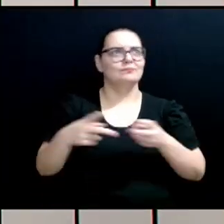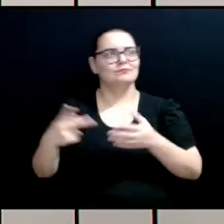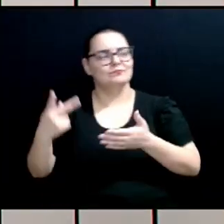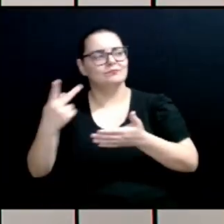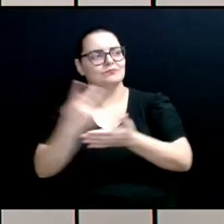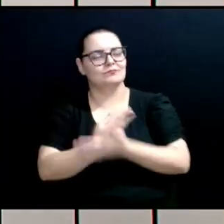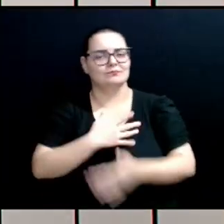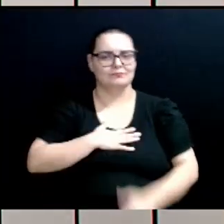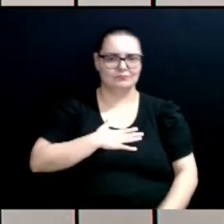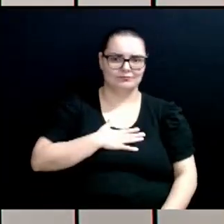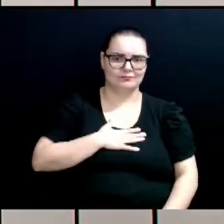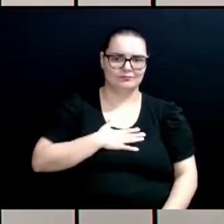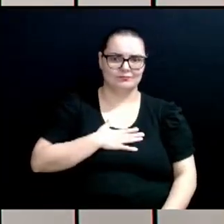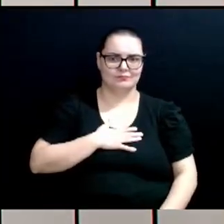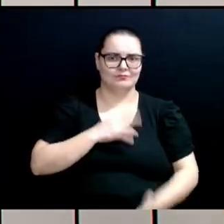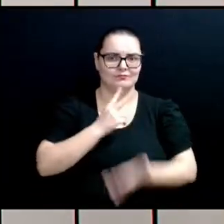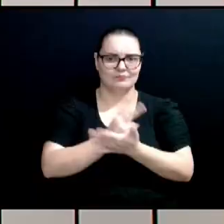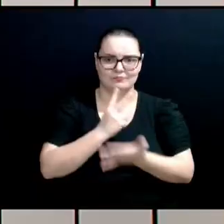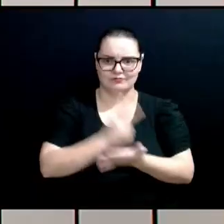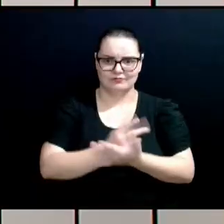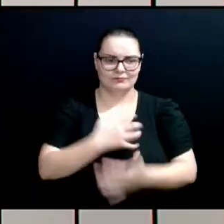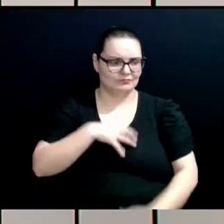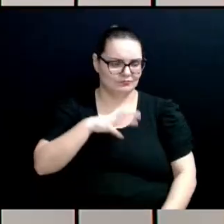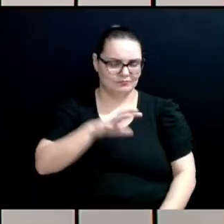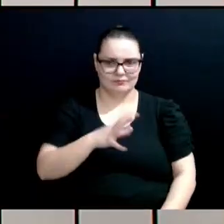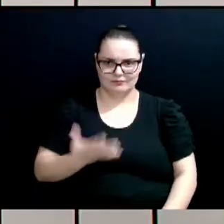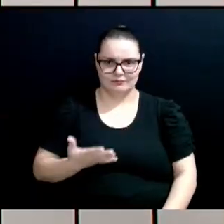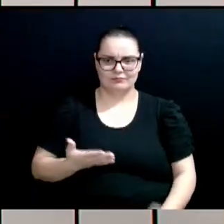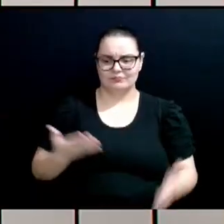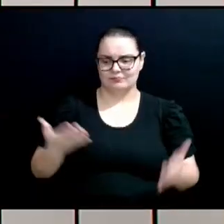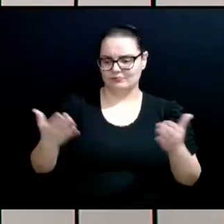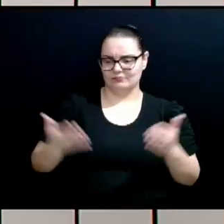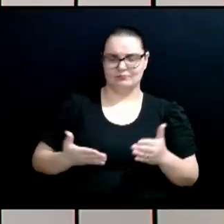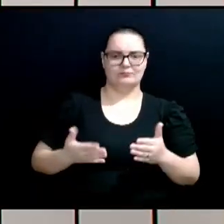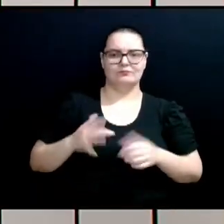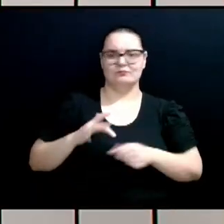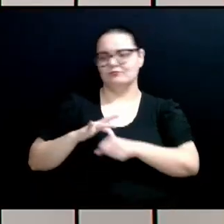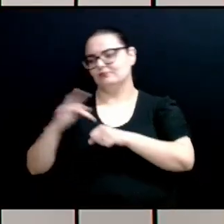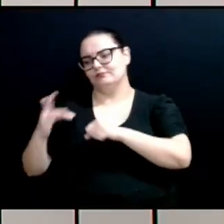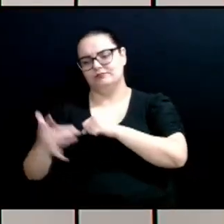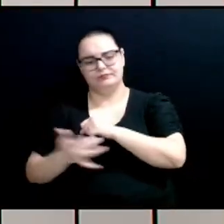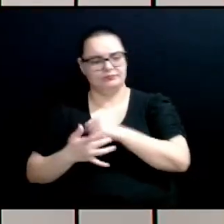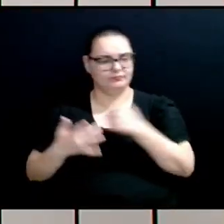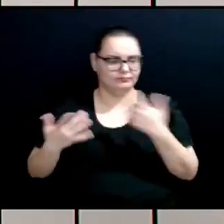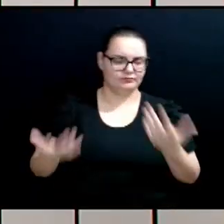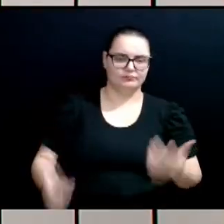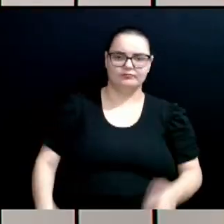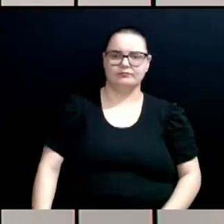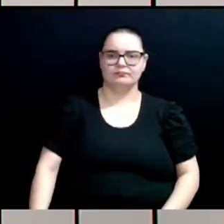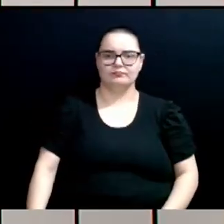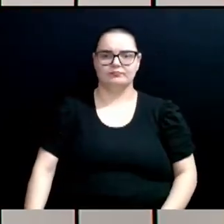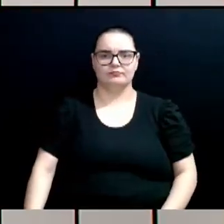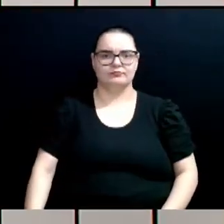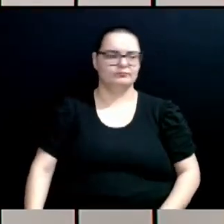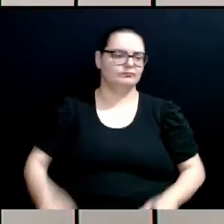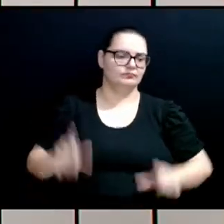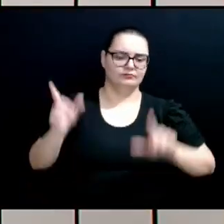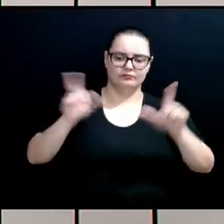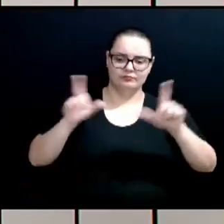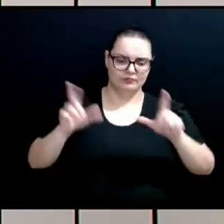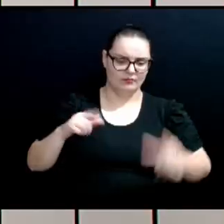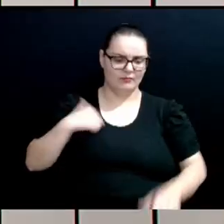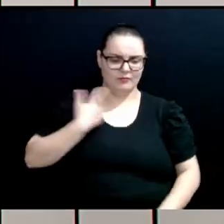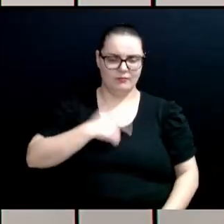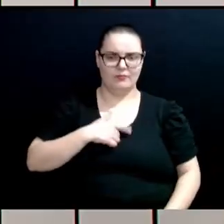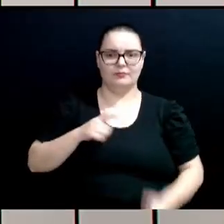que sempre foi assim e agora com as redes sociais, com a televisão, com os nossos telejornais,